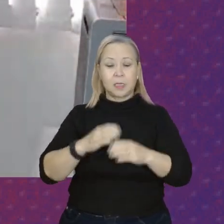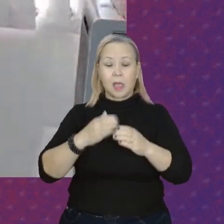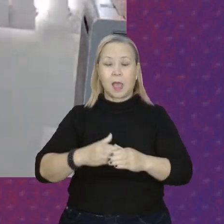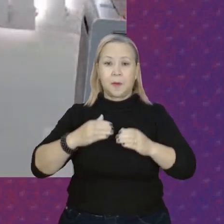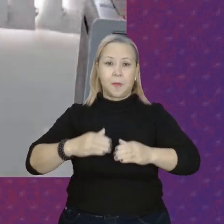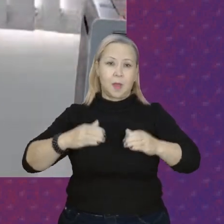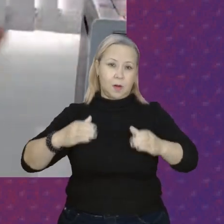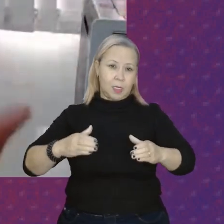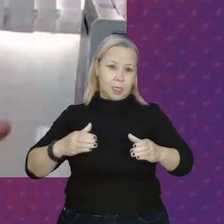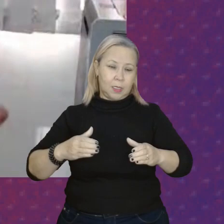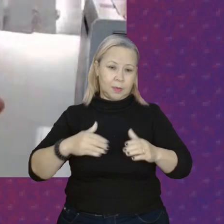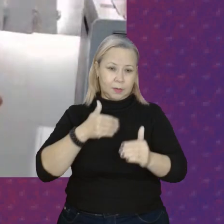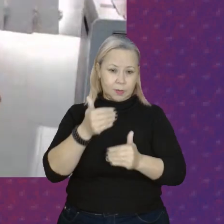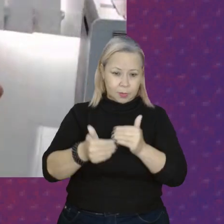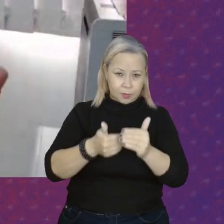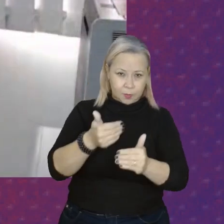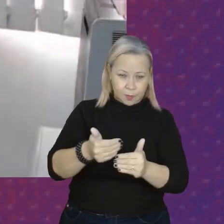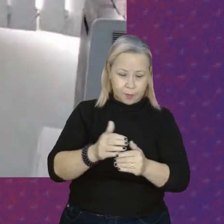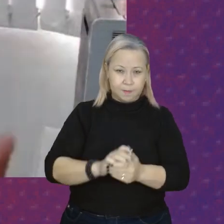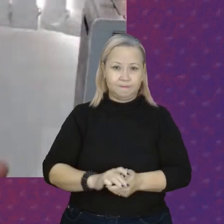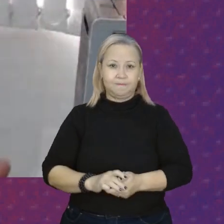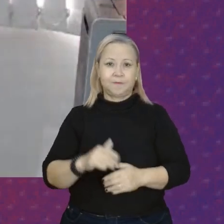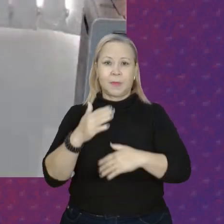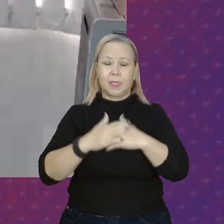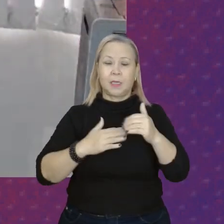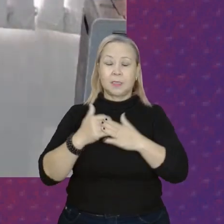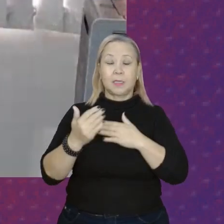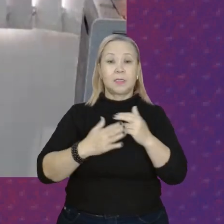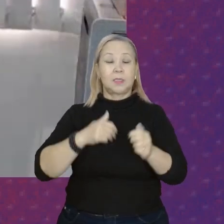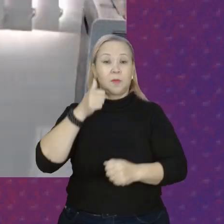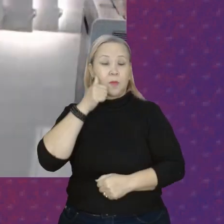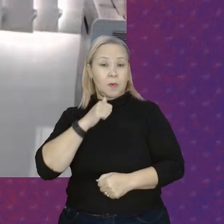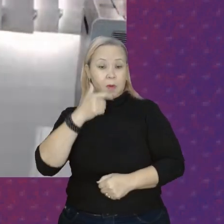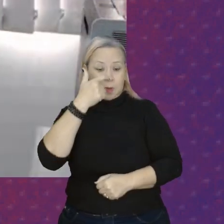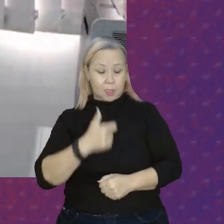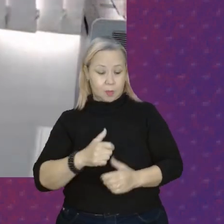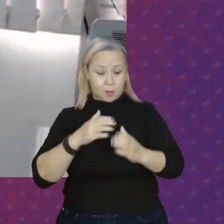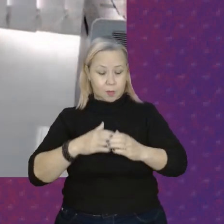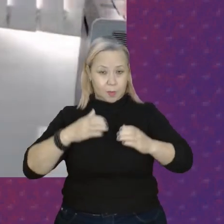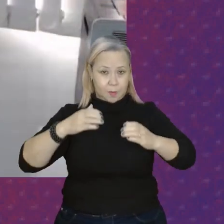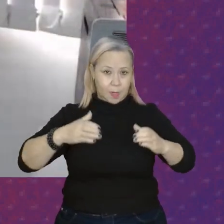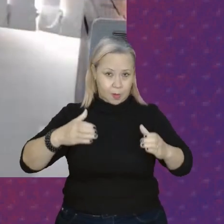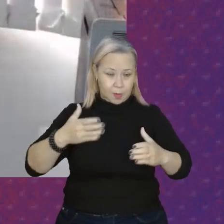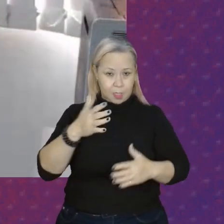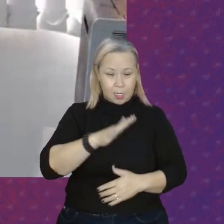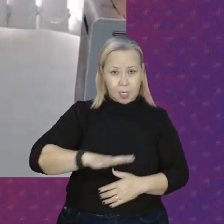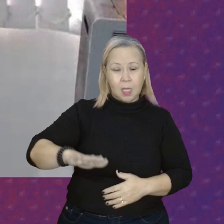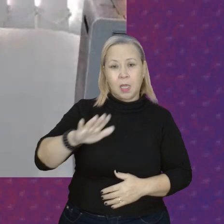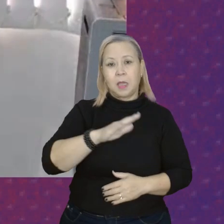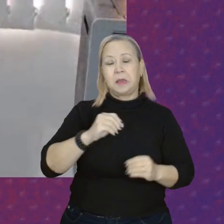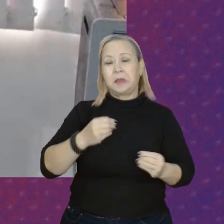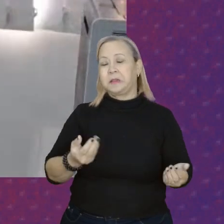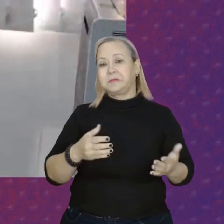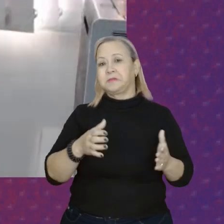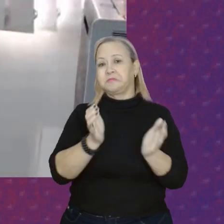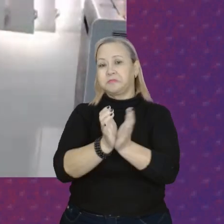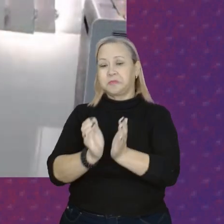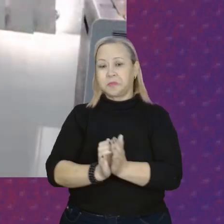majoritariamente desenvolvida, exercida por mulheres, porque somos a maioria em todos os segmentos da comunidade